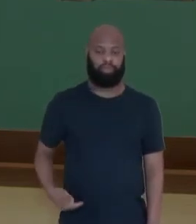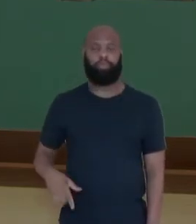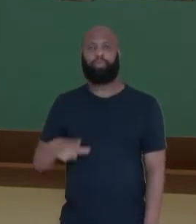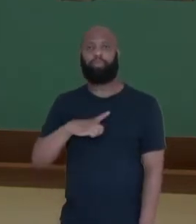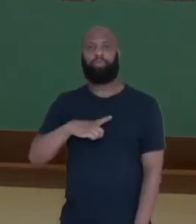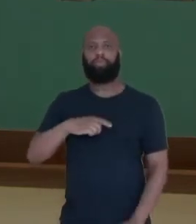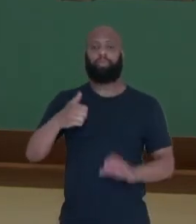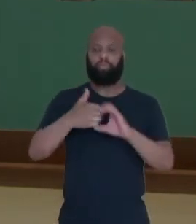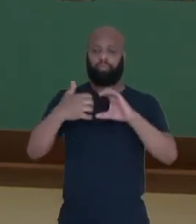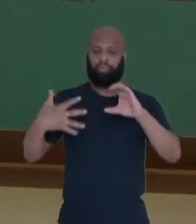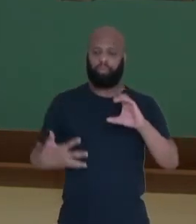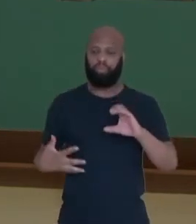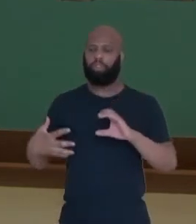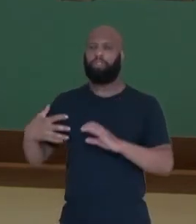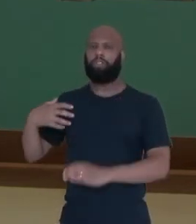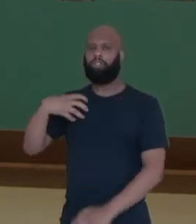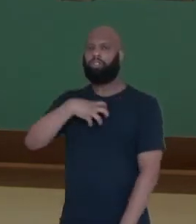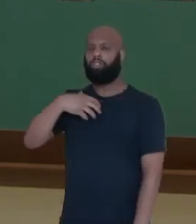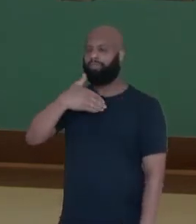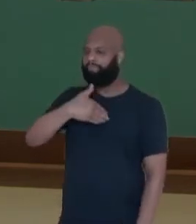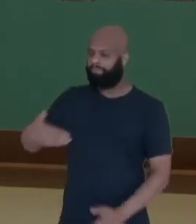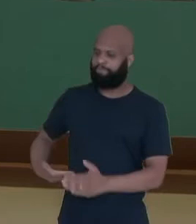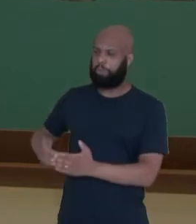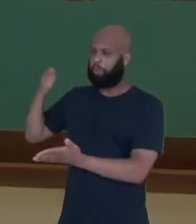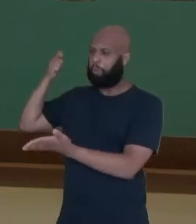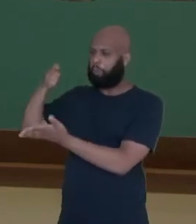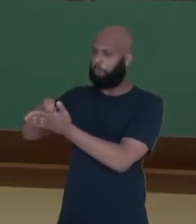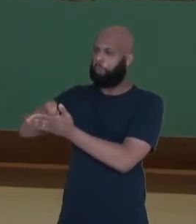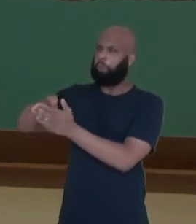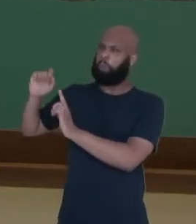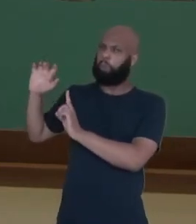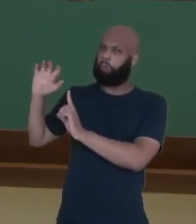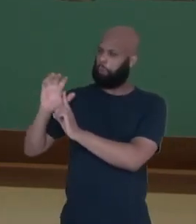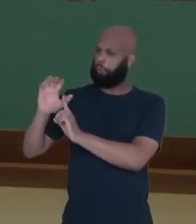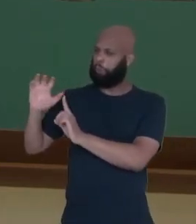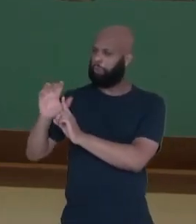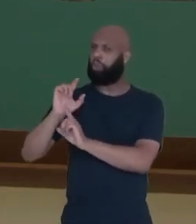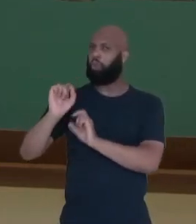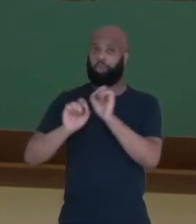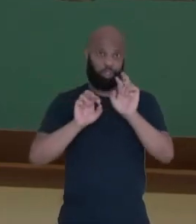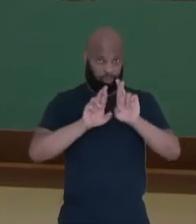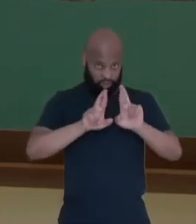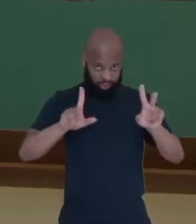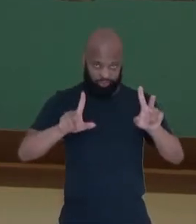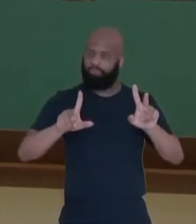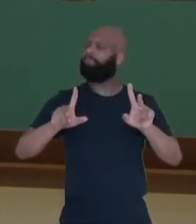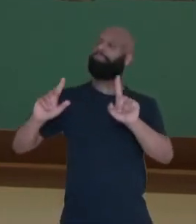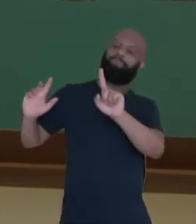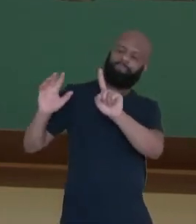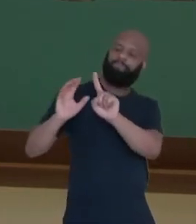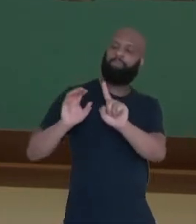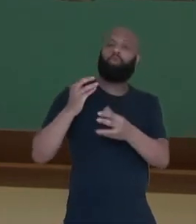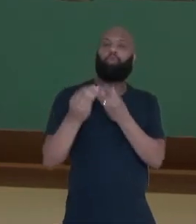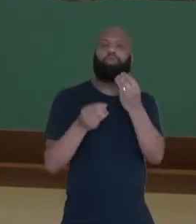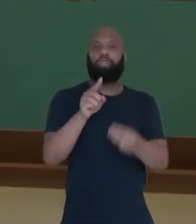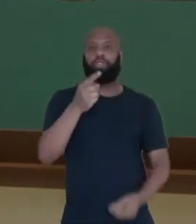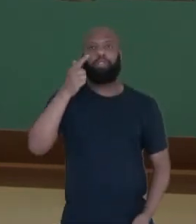características totalitárias. Então, a repressão, aquilo que é divergente. Como você